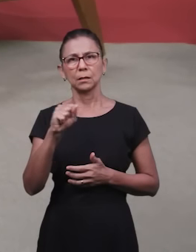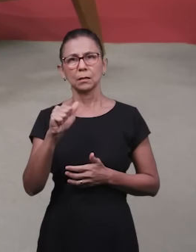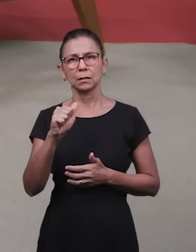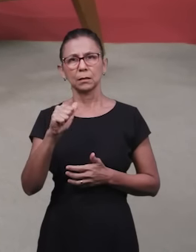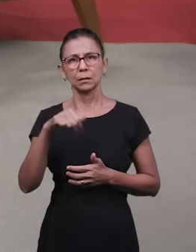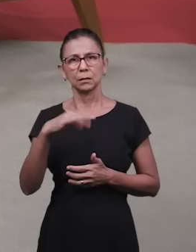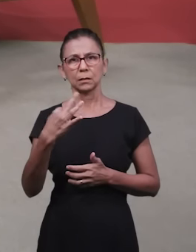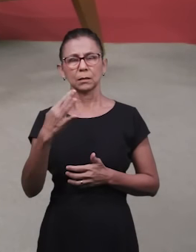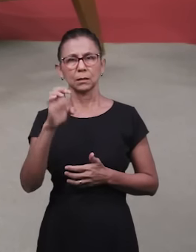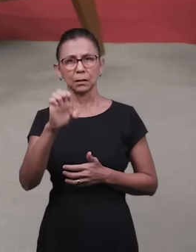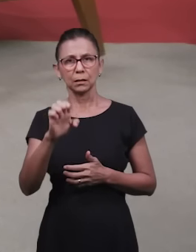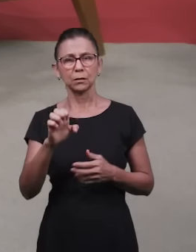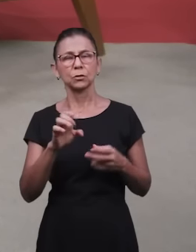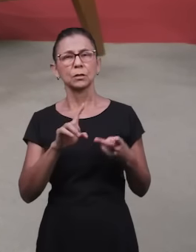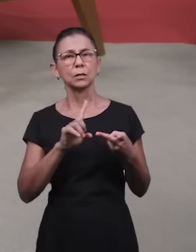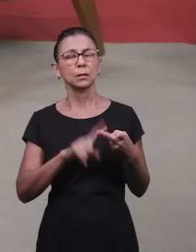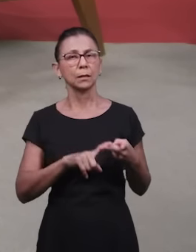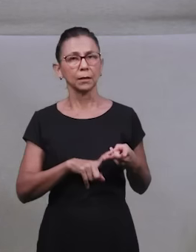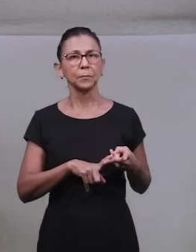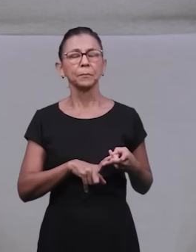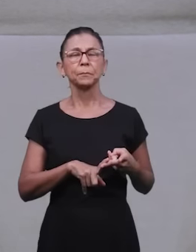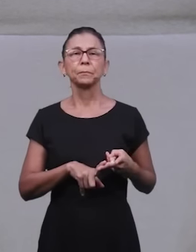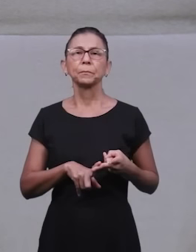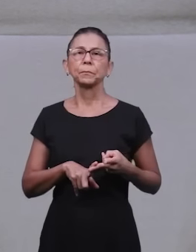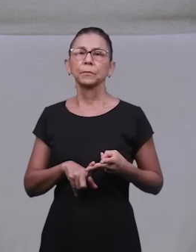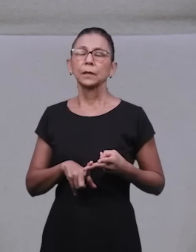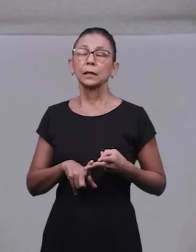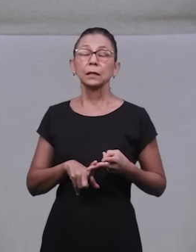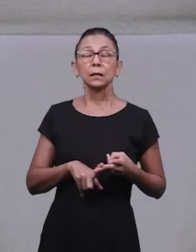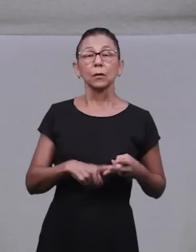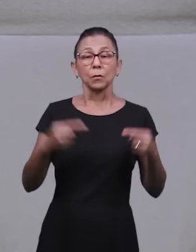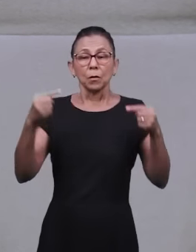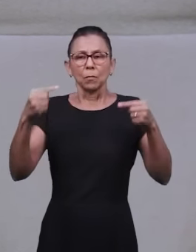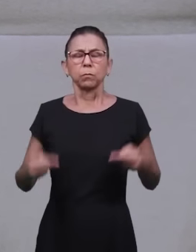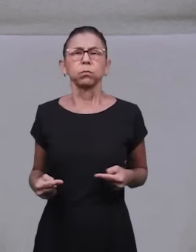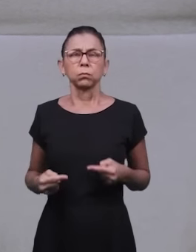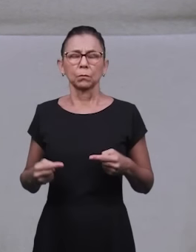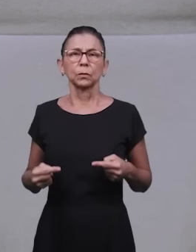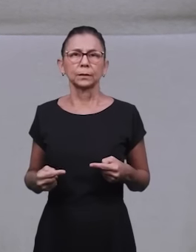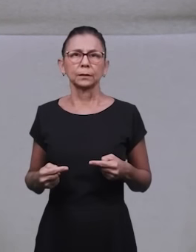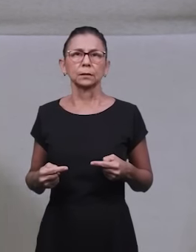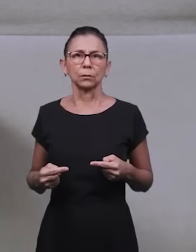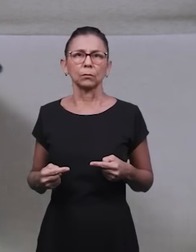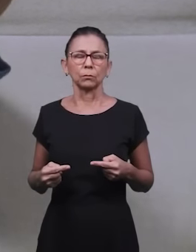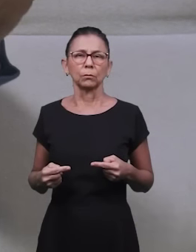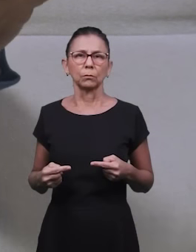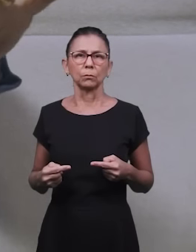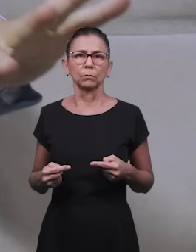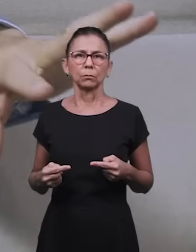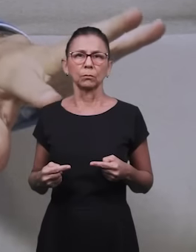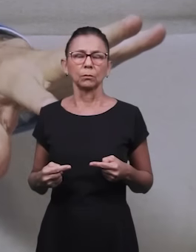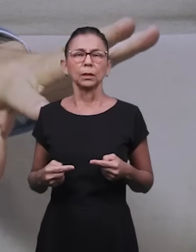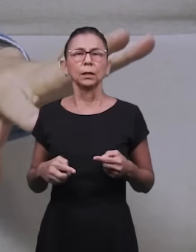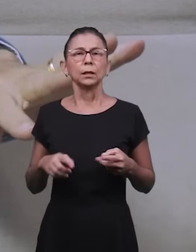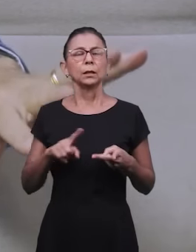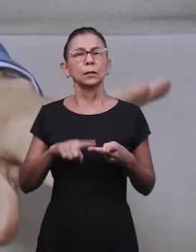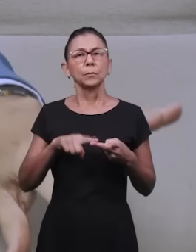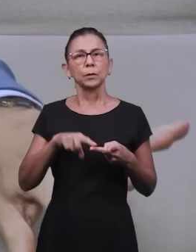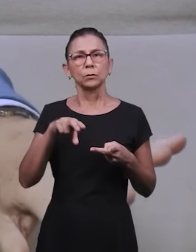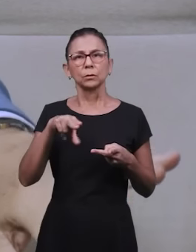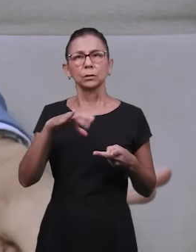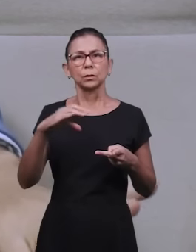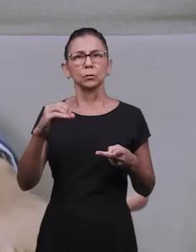dizer, na parte do embrião da doutrina, era uma oposição. Quer dizer, aonde ficaram esses? Aonde